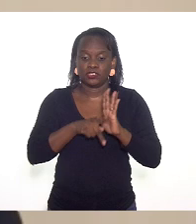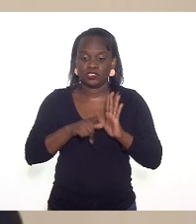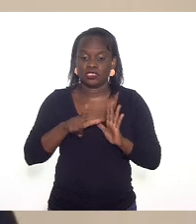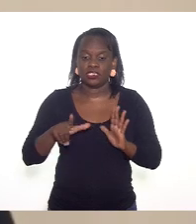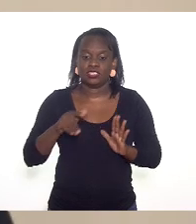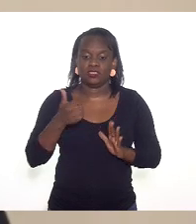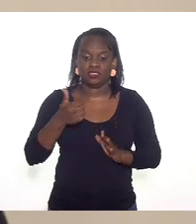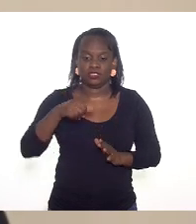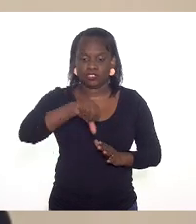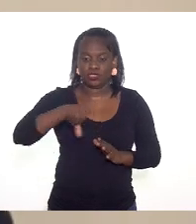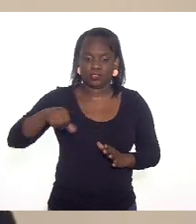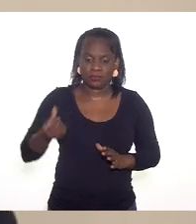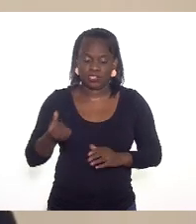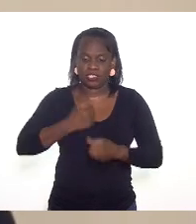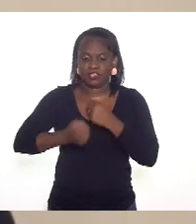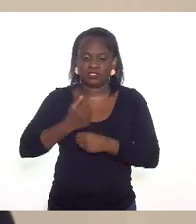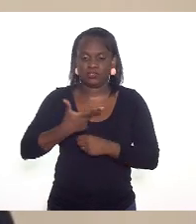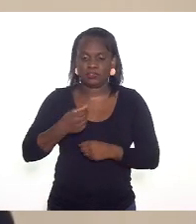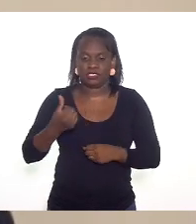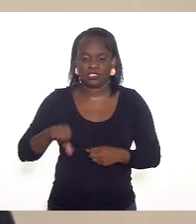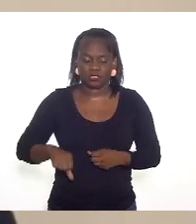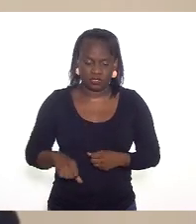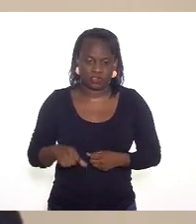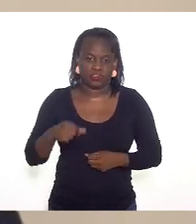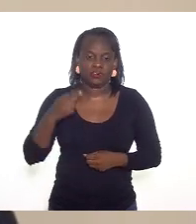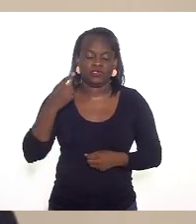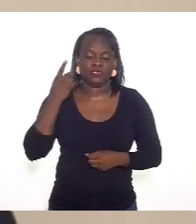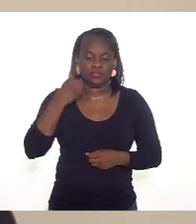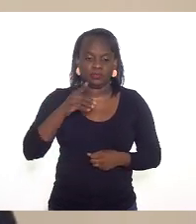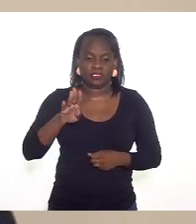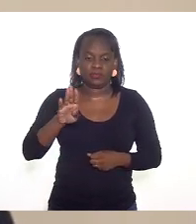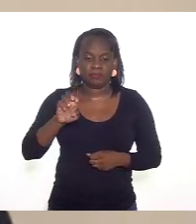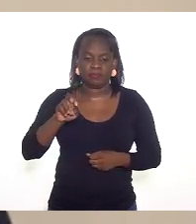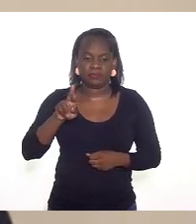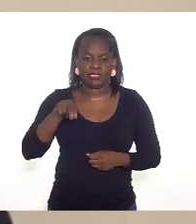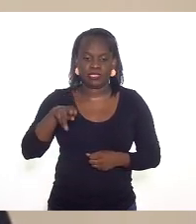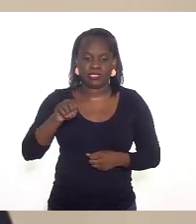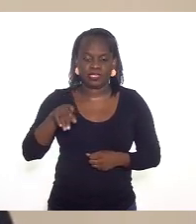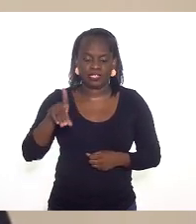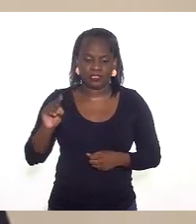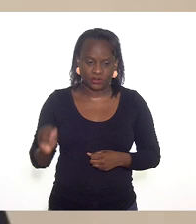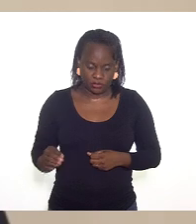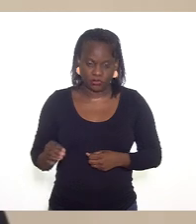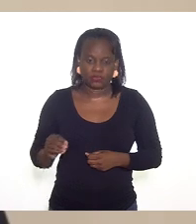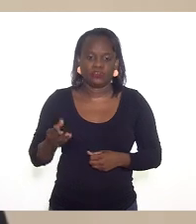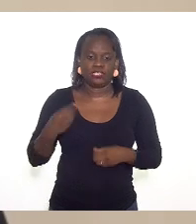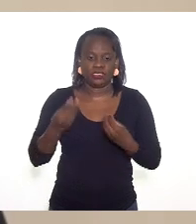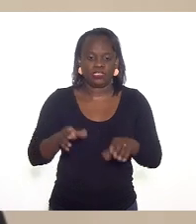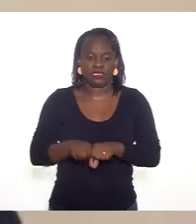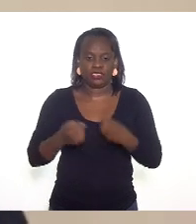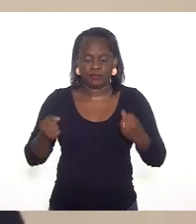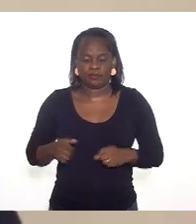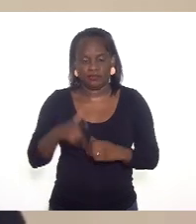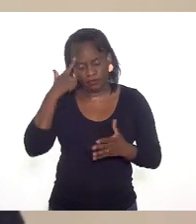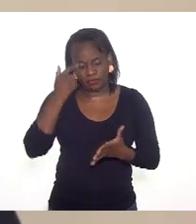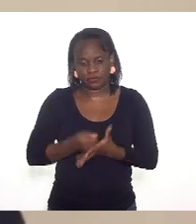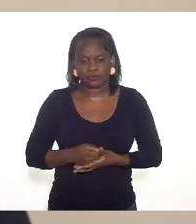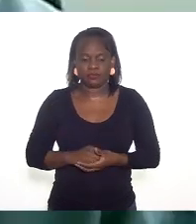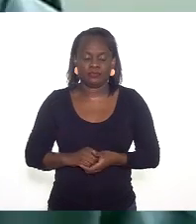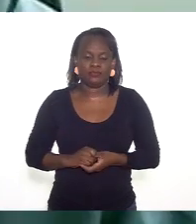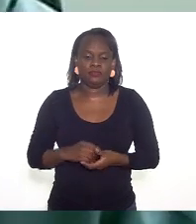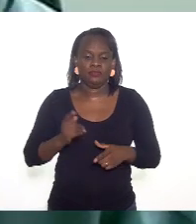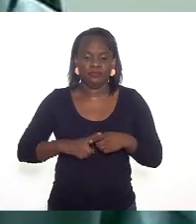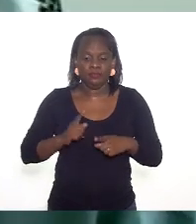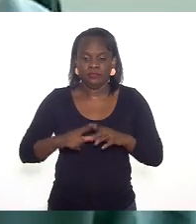número 996/2019, autoria do deputado subtenente Bernardo, o parecer é pela prejudicabilidade. Cadê porque